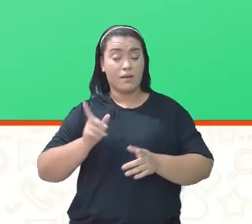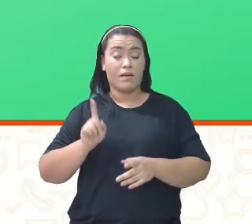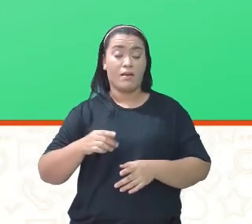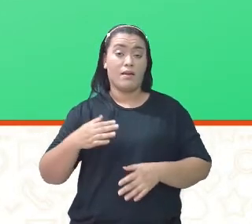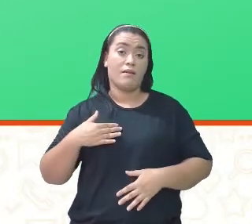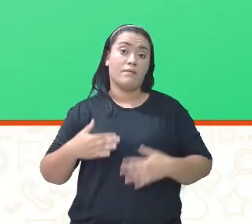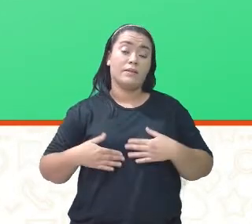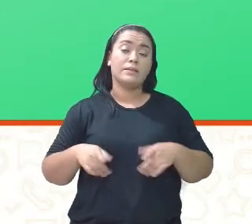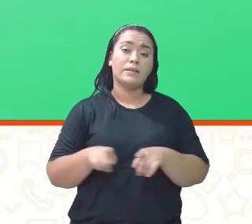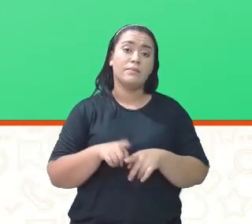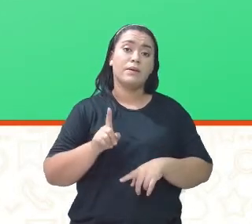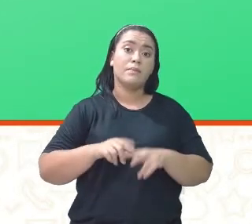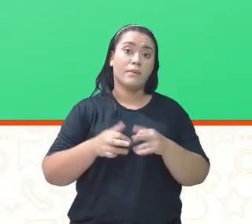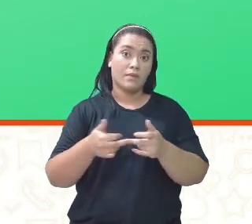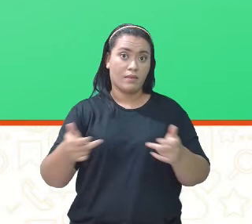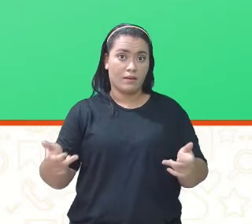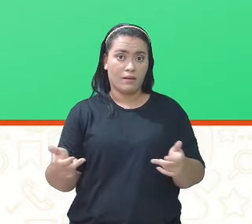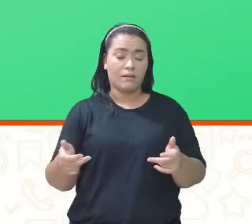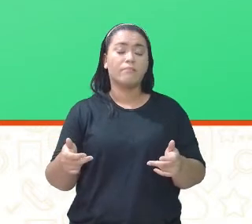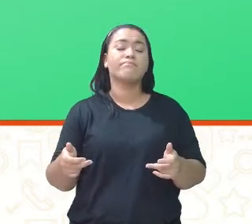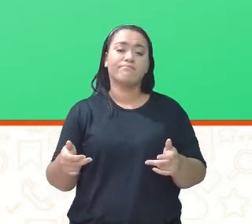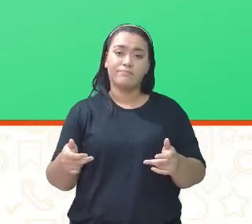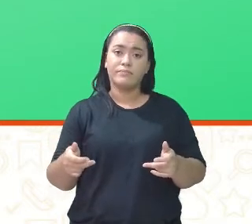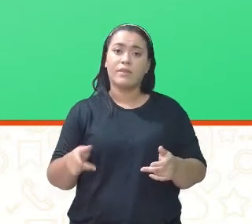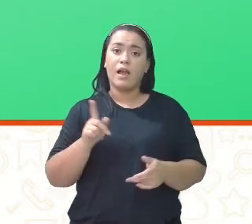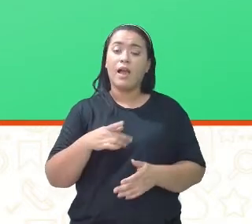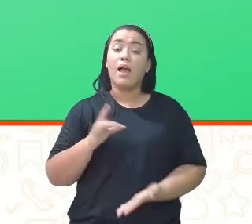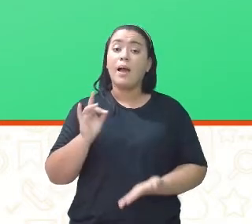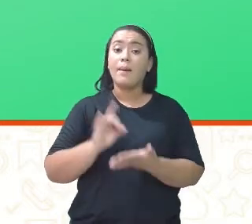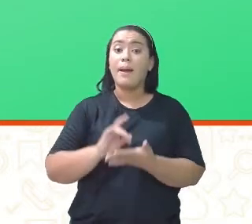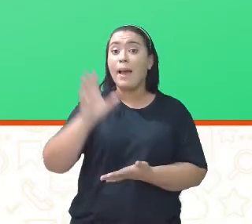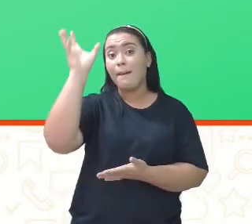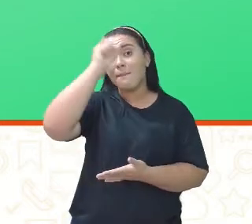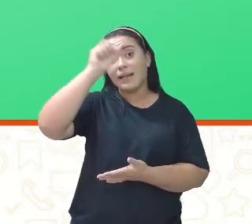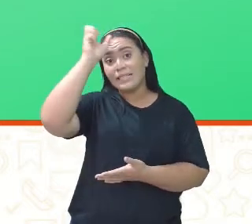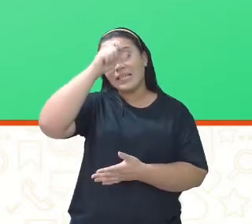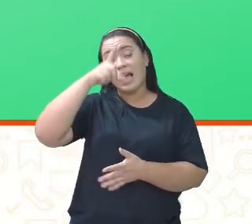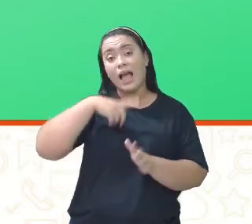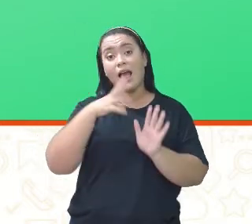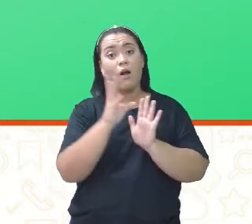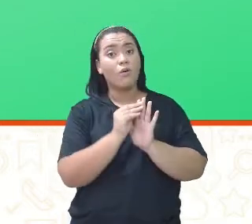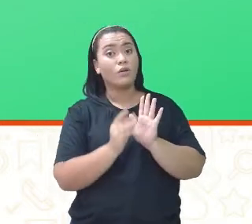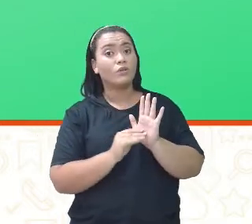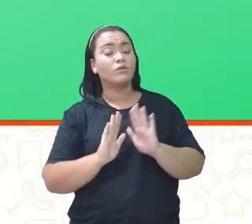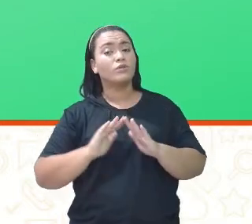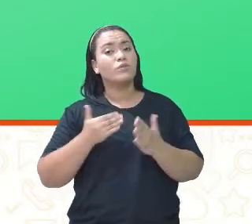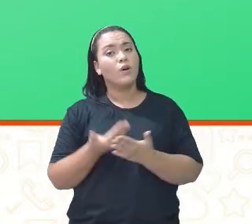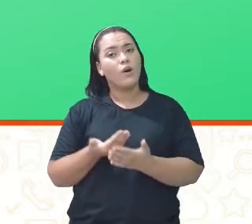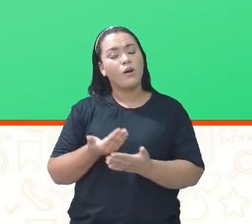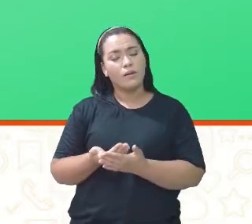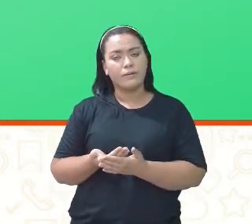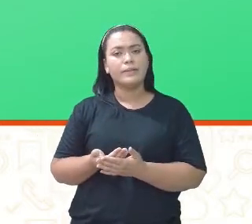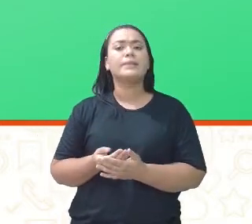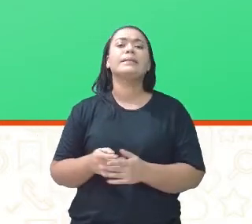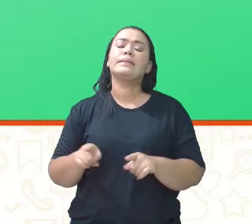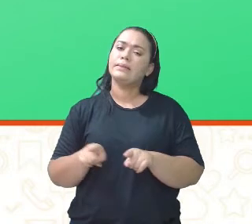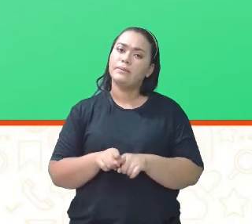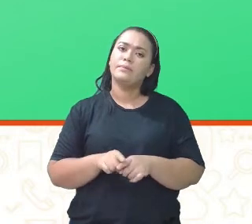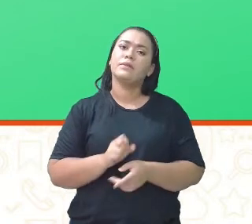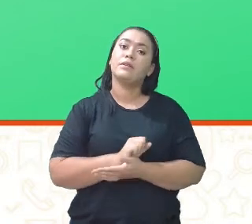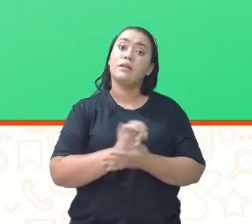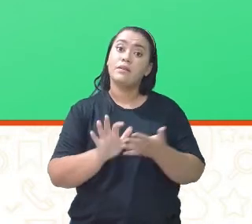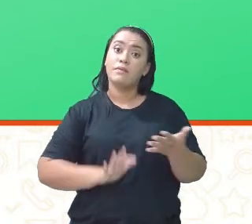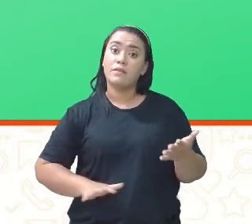física e de materiais para efetivar a aprendizagem de conteúdos escolares e de mais